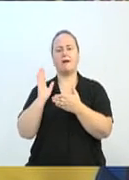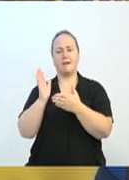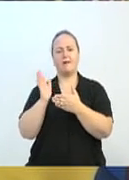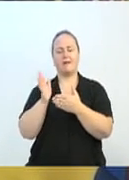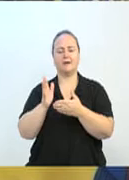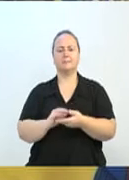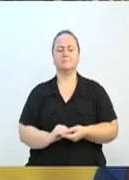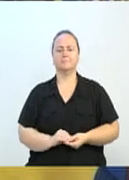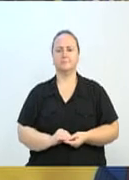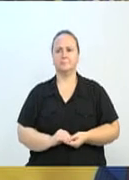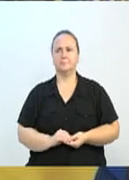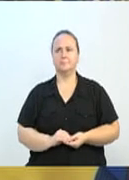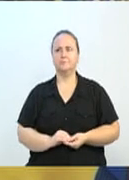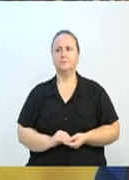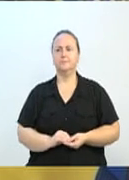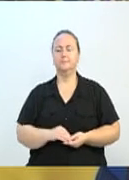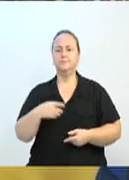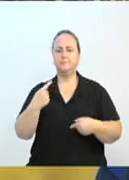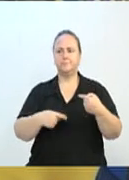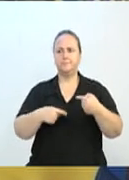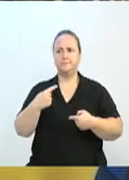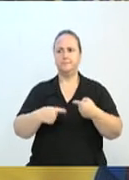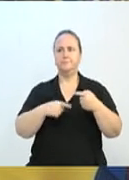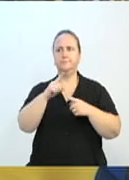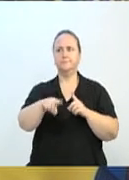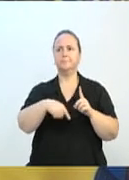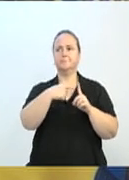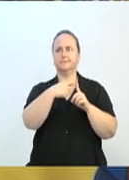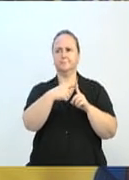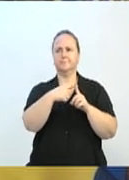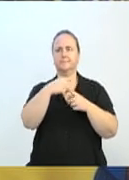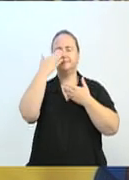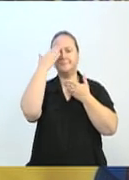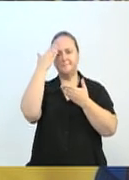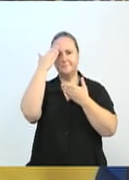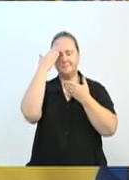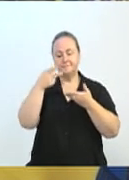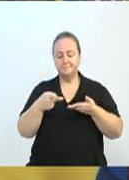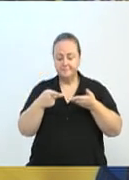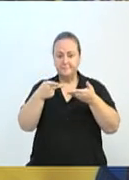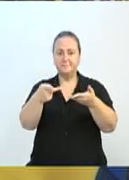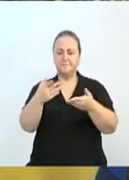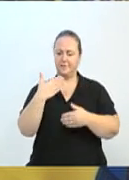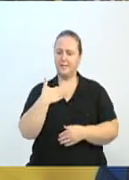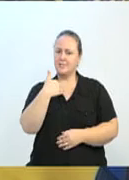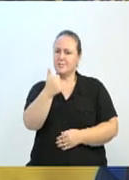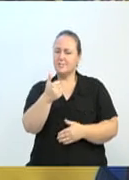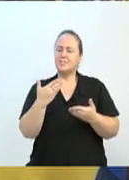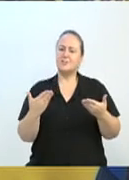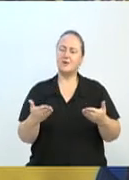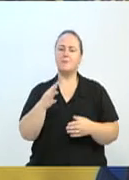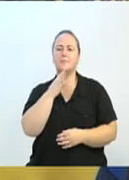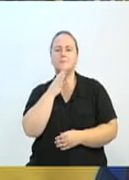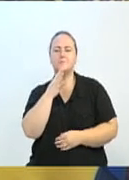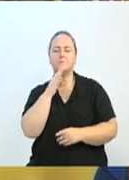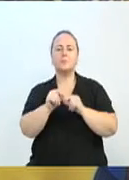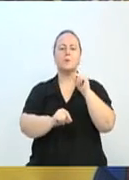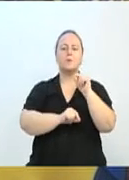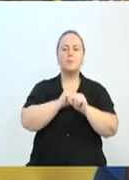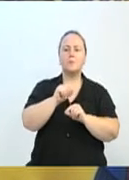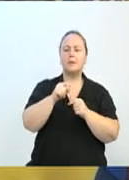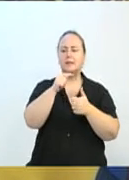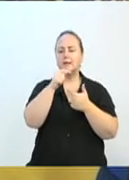hoje e sempre é uma discussão muito positiva né então Agradeço o convite da população por ser chamado para conhecer as demandas